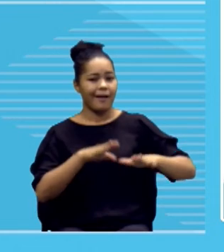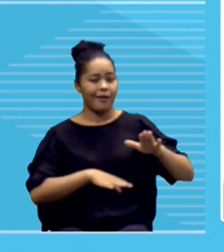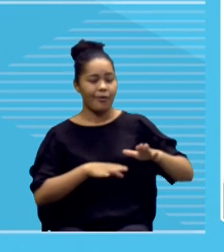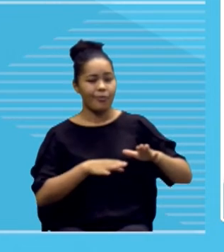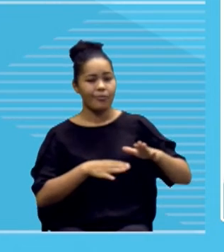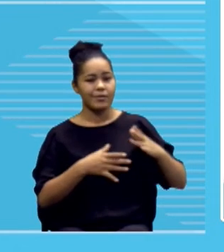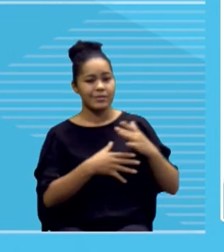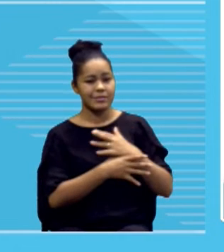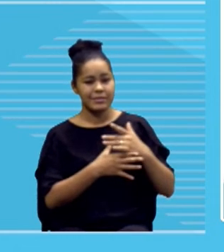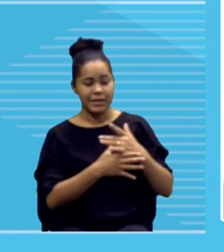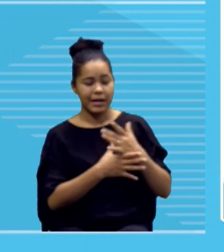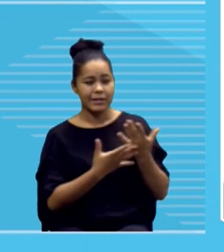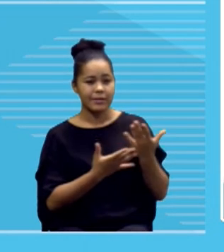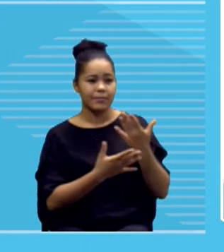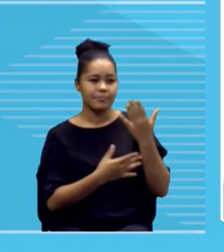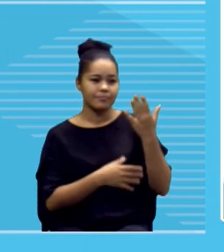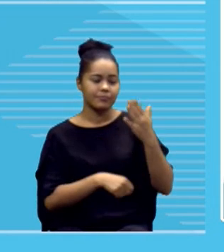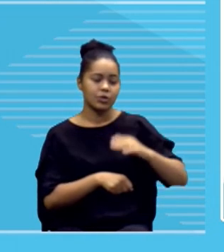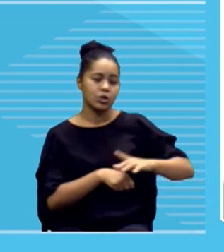por debaixo